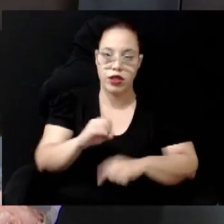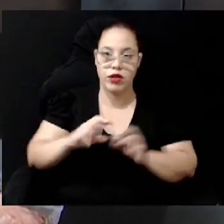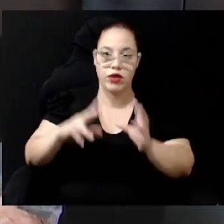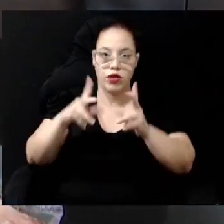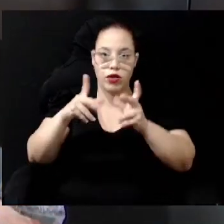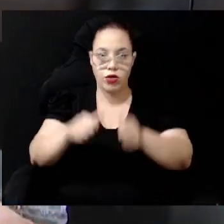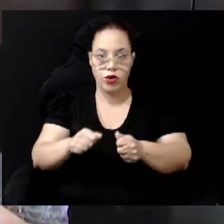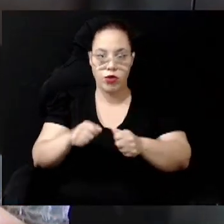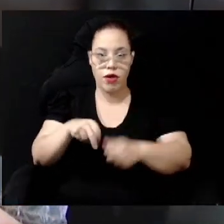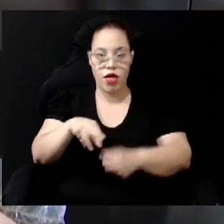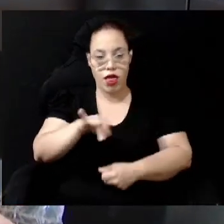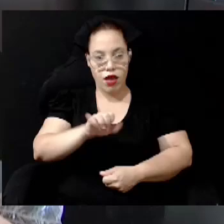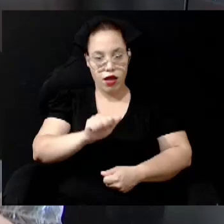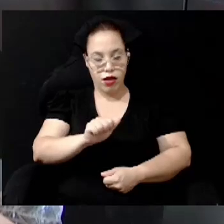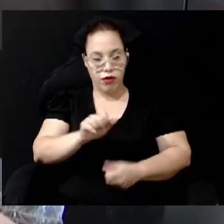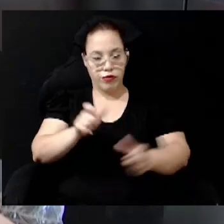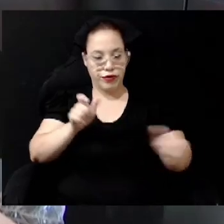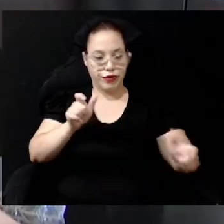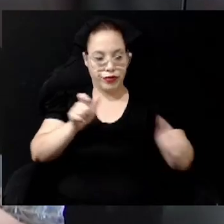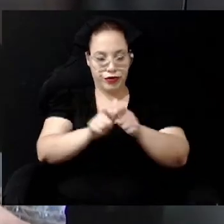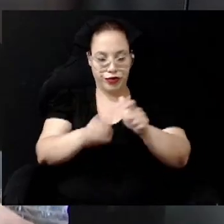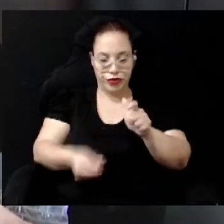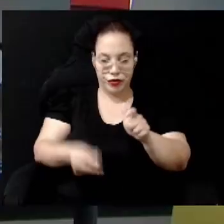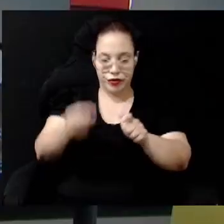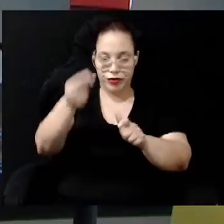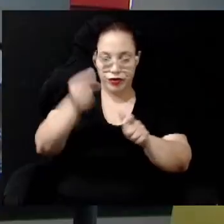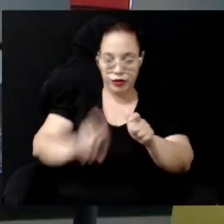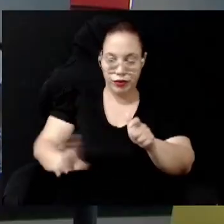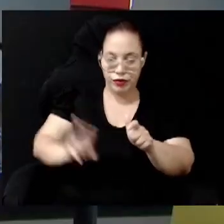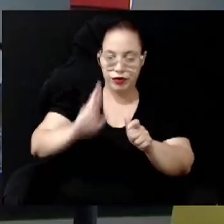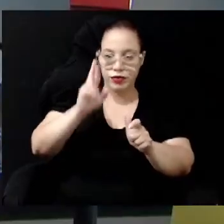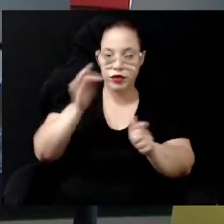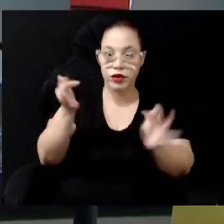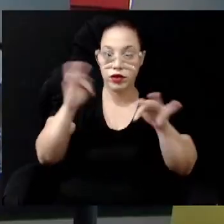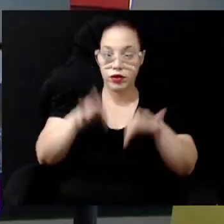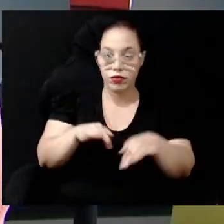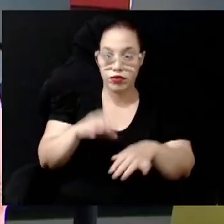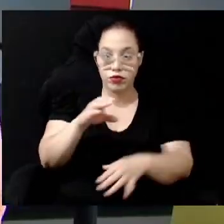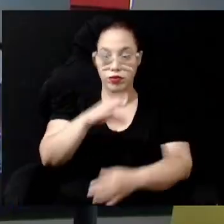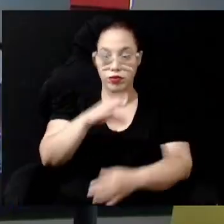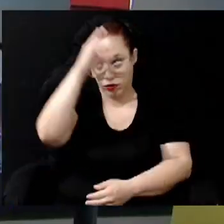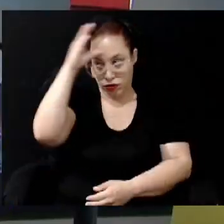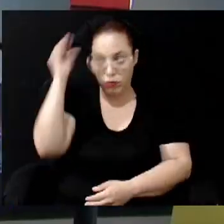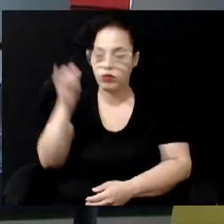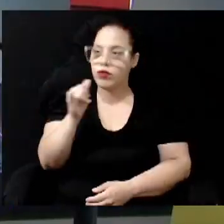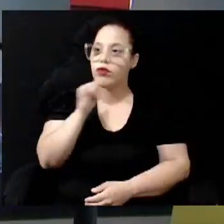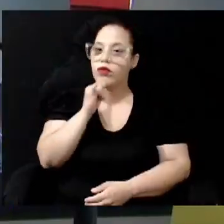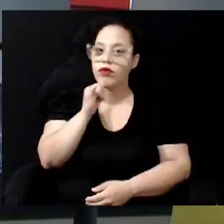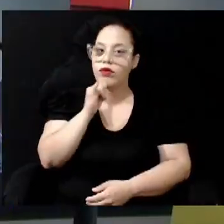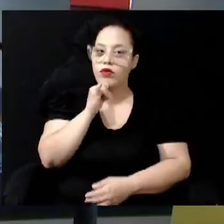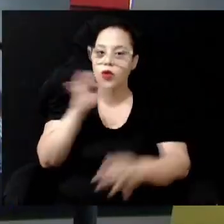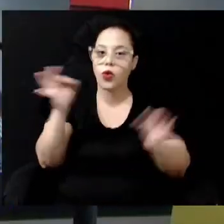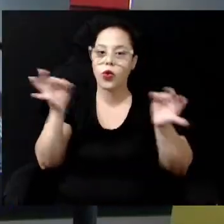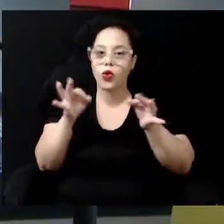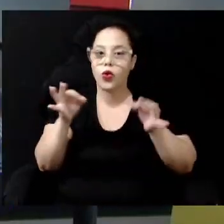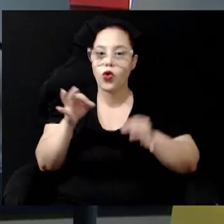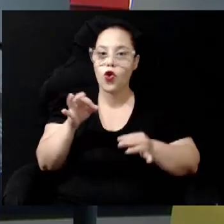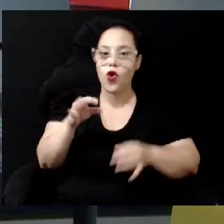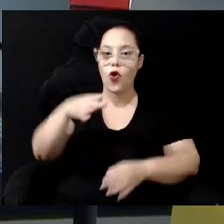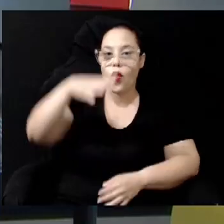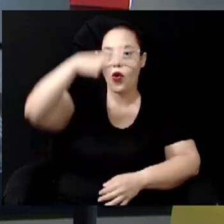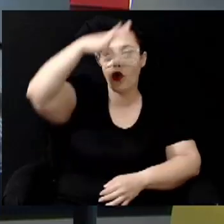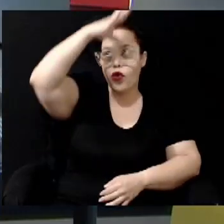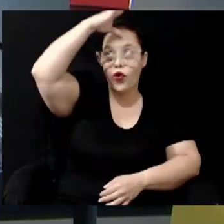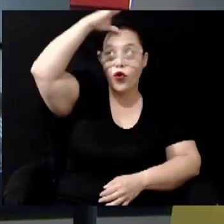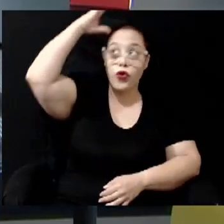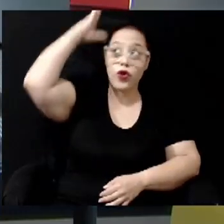matéria-prima, o que reduz o custo final para o consumidor. Um exemplo perfeito é o frango, né? Se a gente